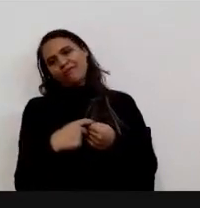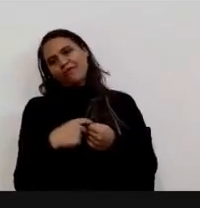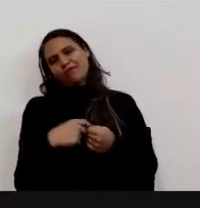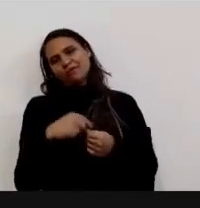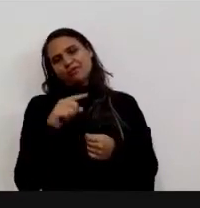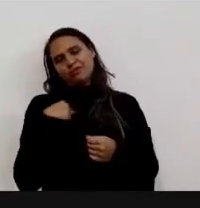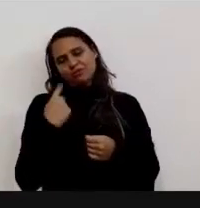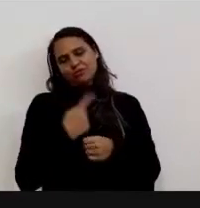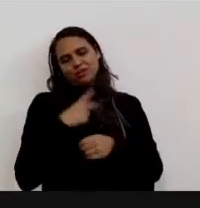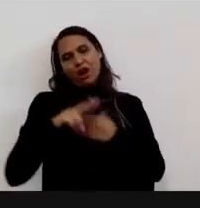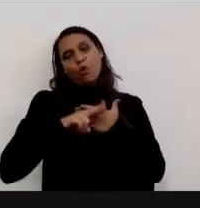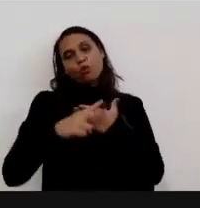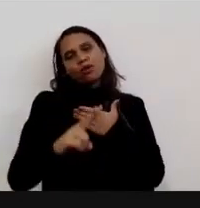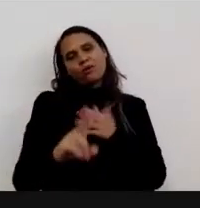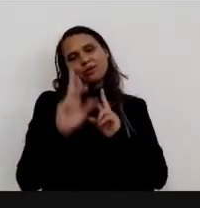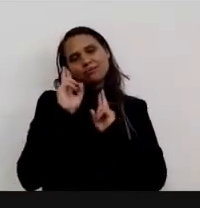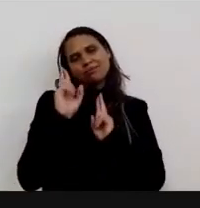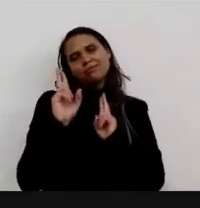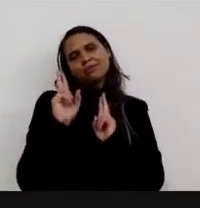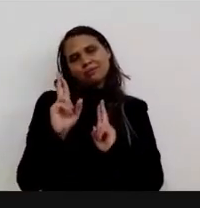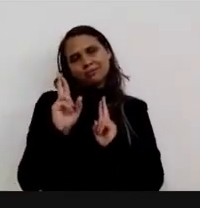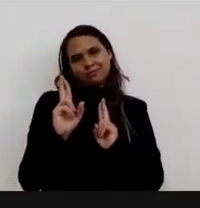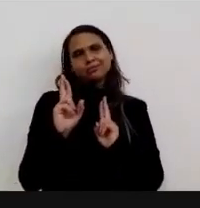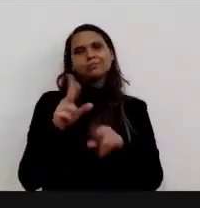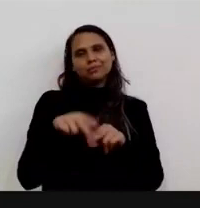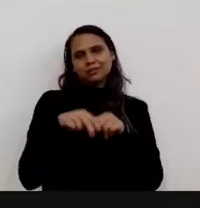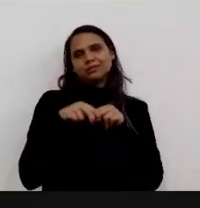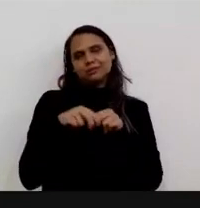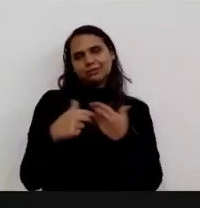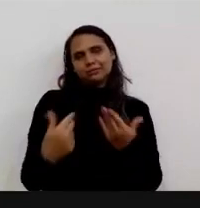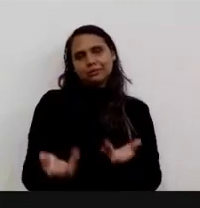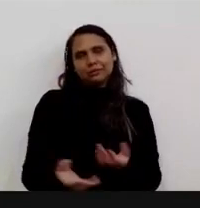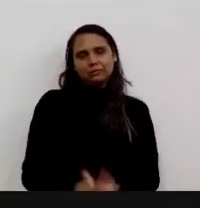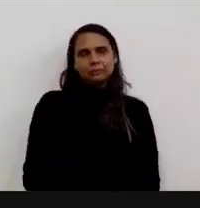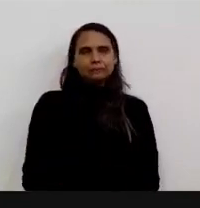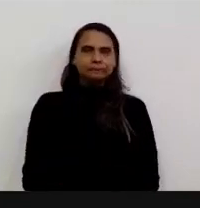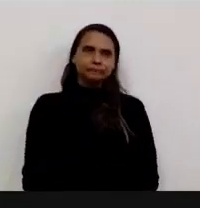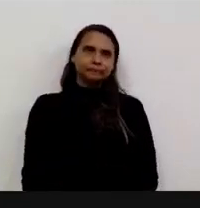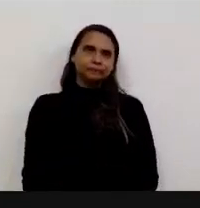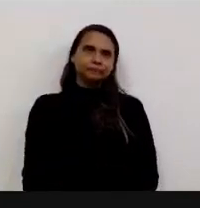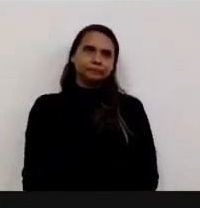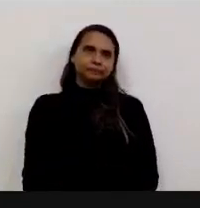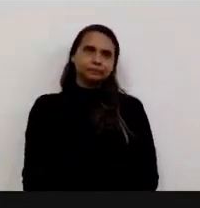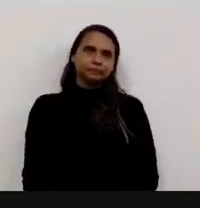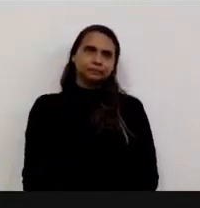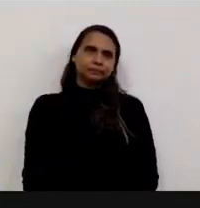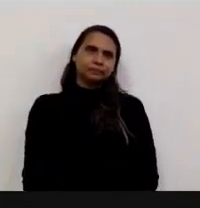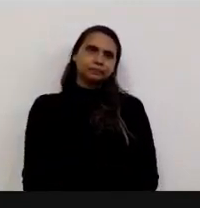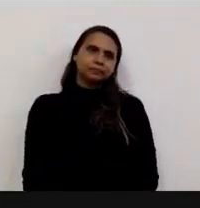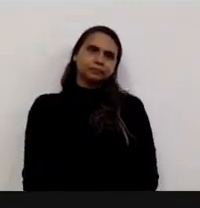né? Então, a ideia, acho que é essa, né? Nelson e Mauro, que estão aqui.